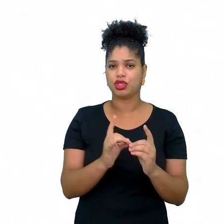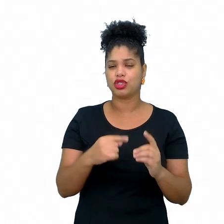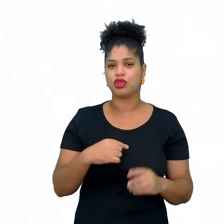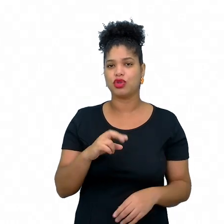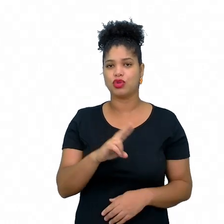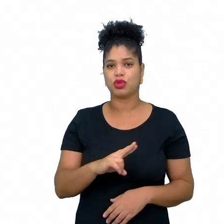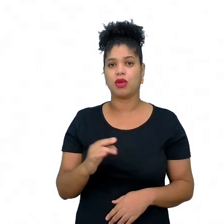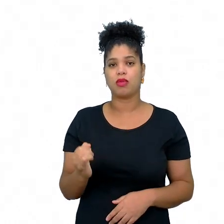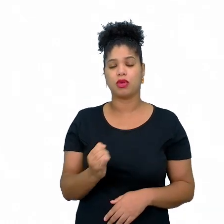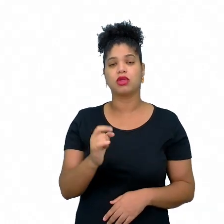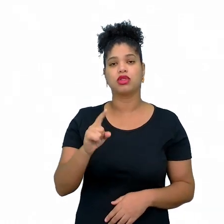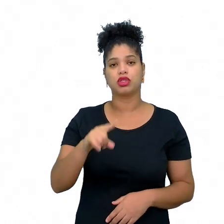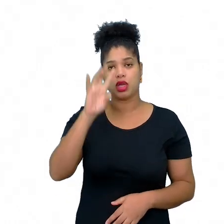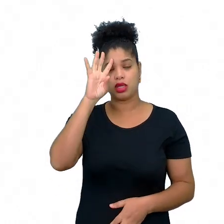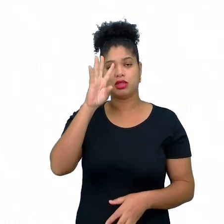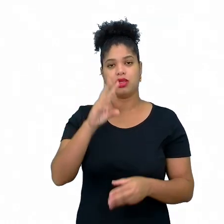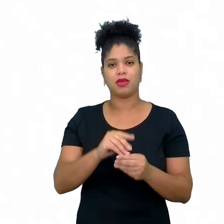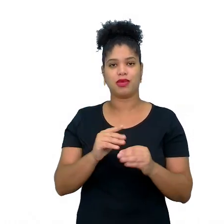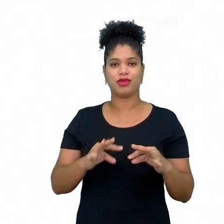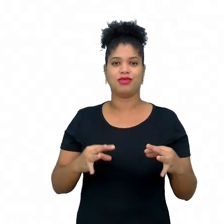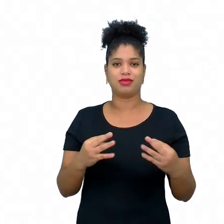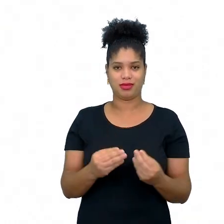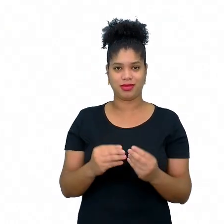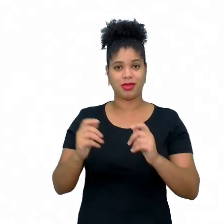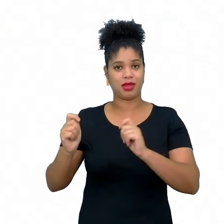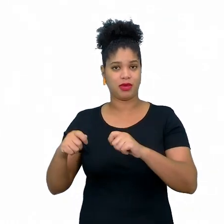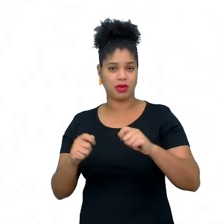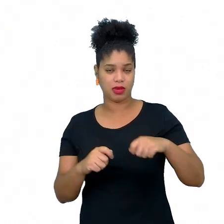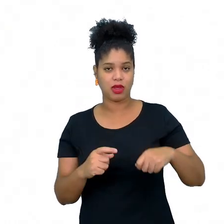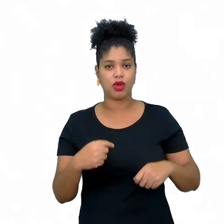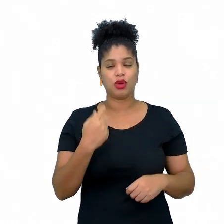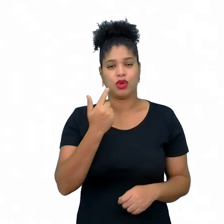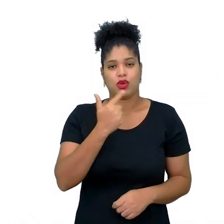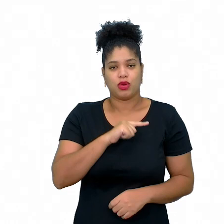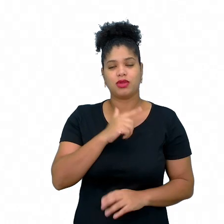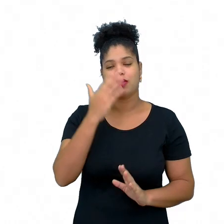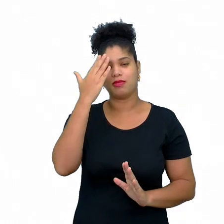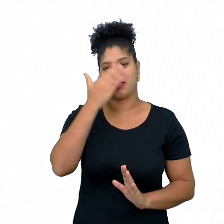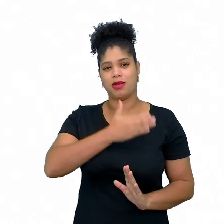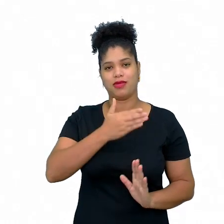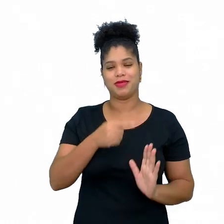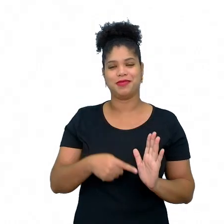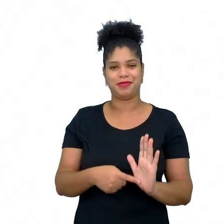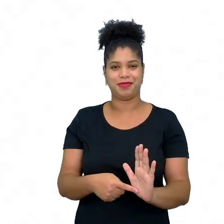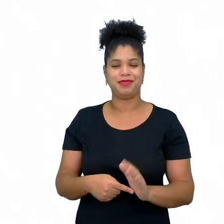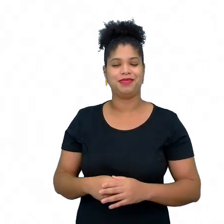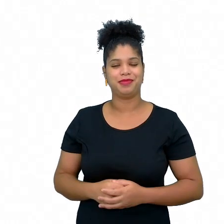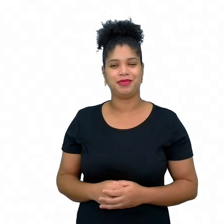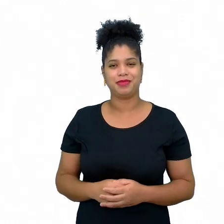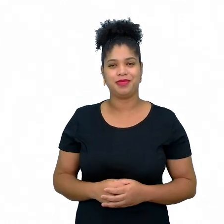de sistematizar tudo isso para que nós possamos, sim, ter evidência, né?